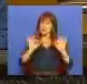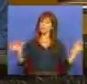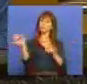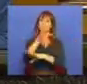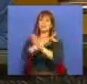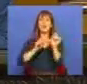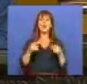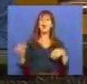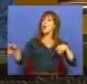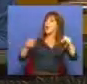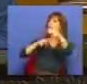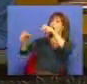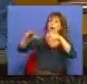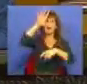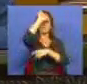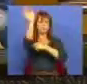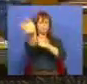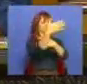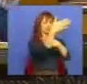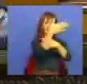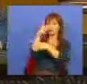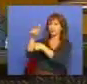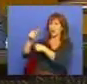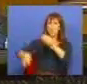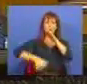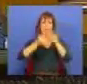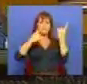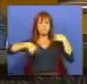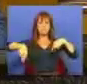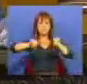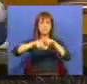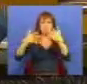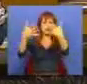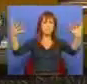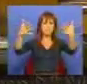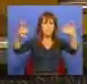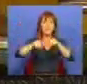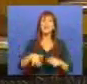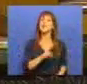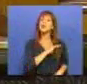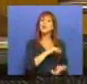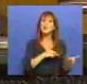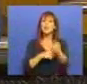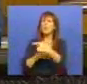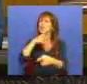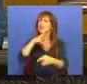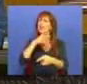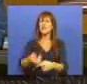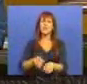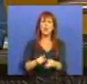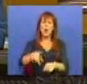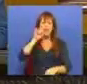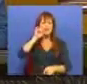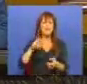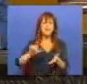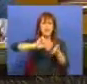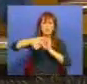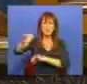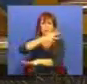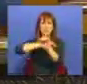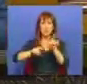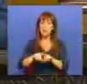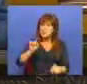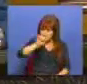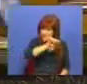que se movimenta nas embaixadas e nas cimeiras entende. Os senhores que tanto dizem defender o projeto europeu são